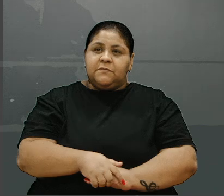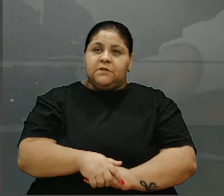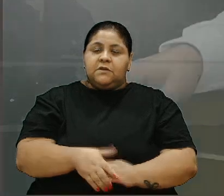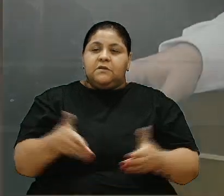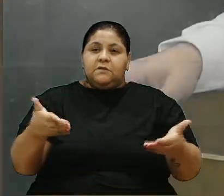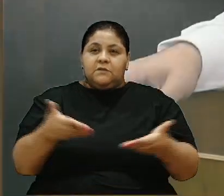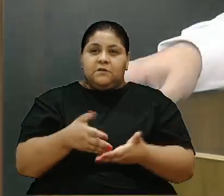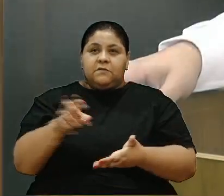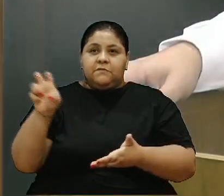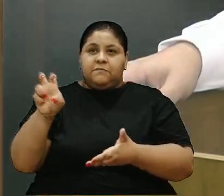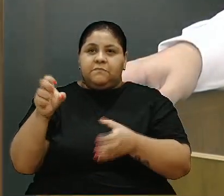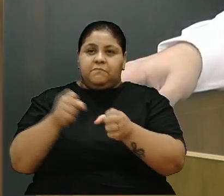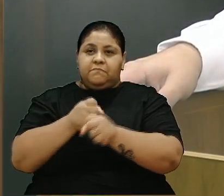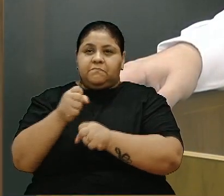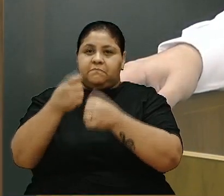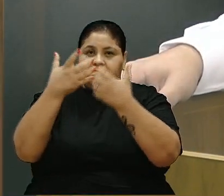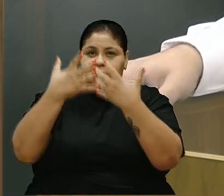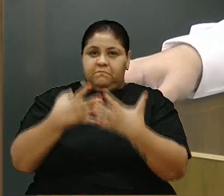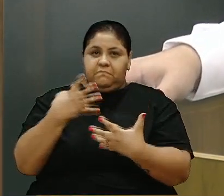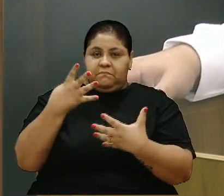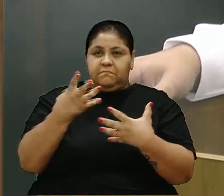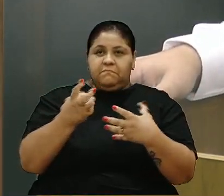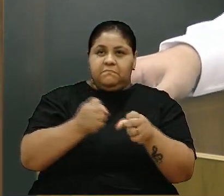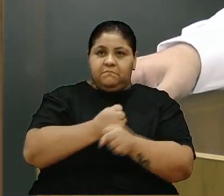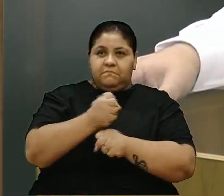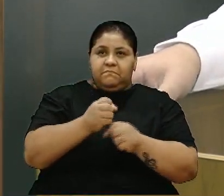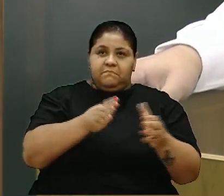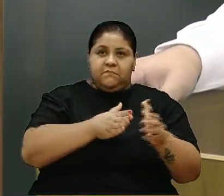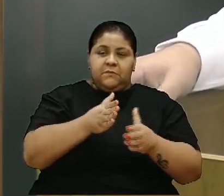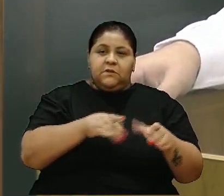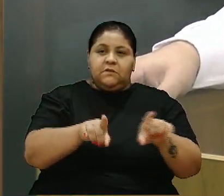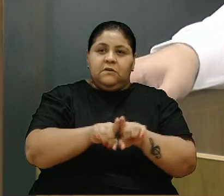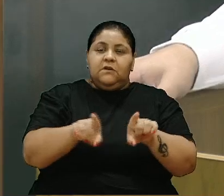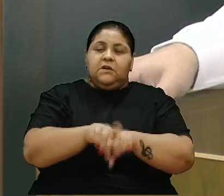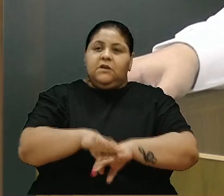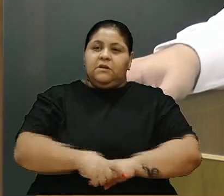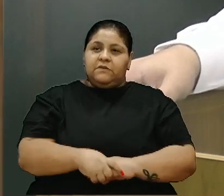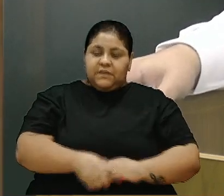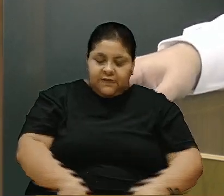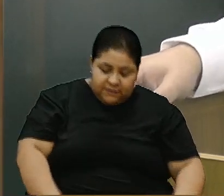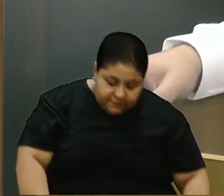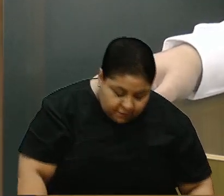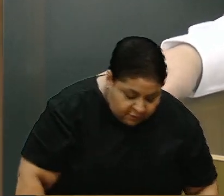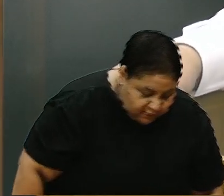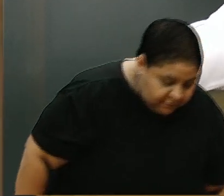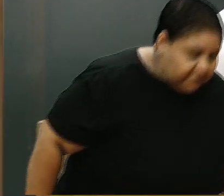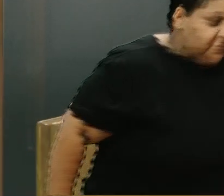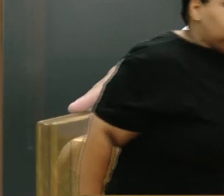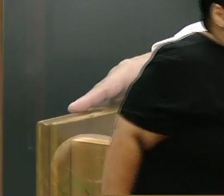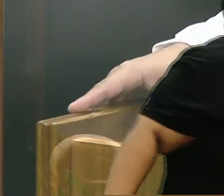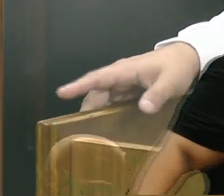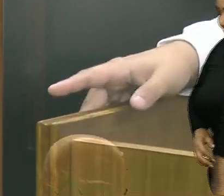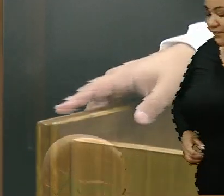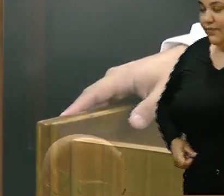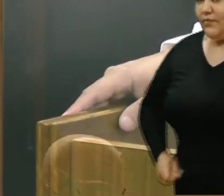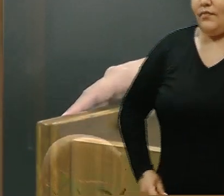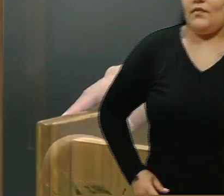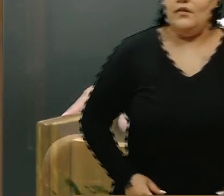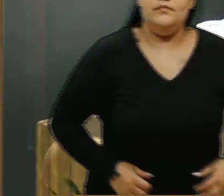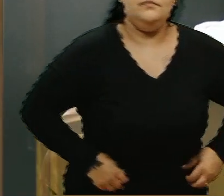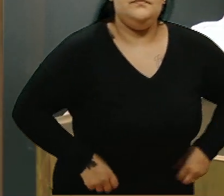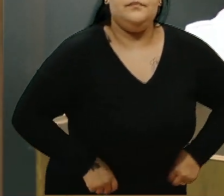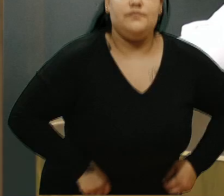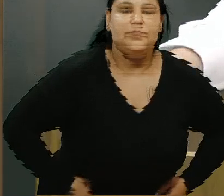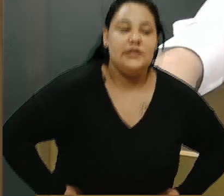para o 5º ano, nós tratamos 4 anos da legislatura, onde outras legislaturas já trataram, e o que nós temos é mais